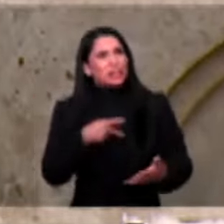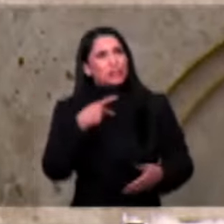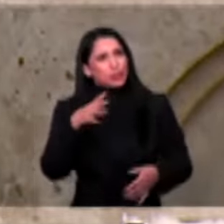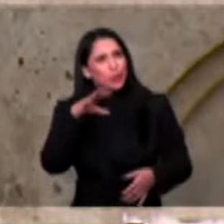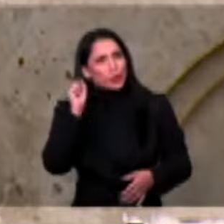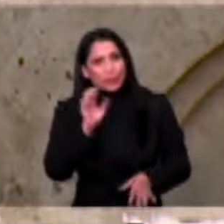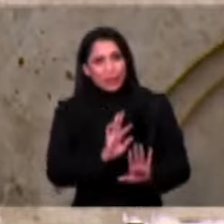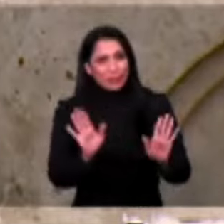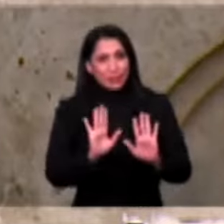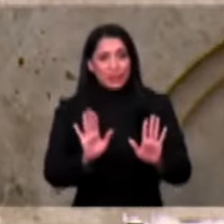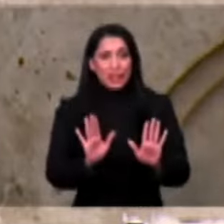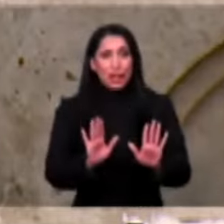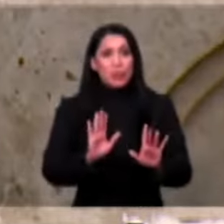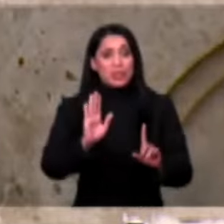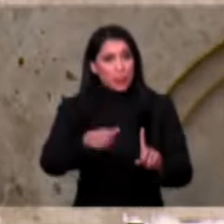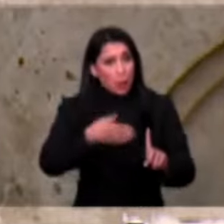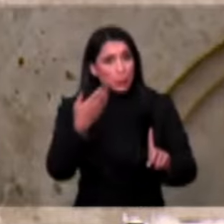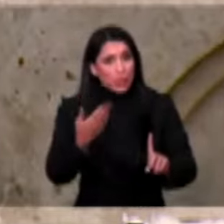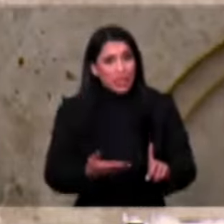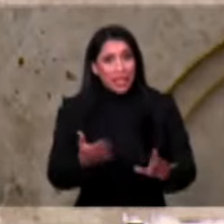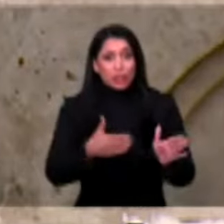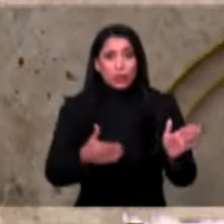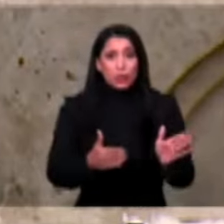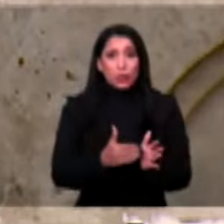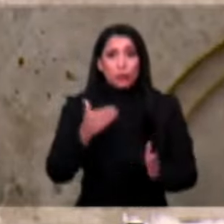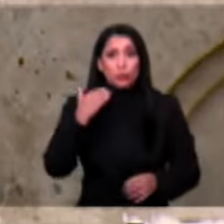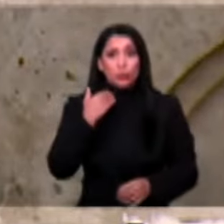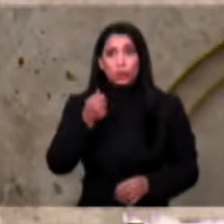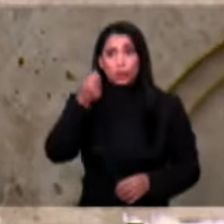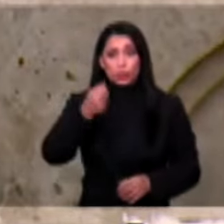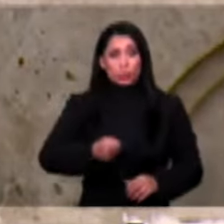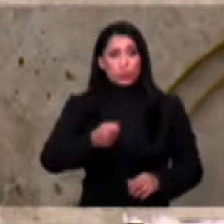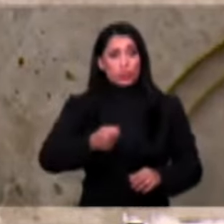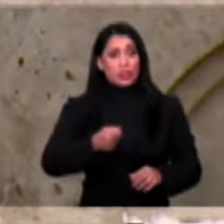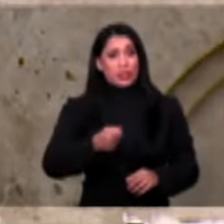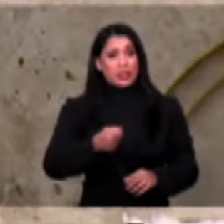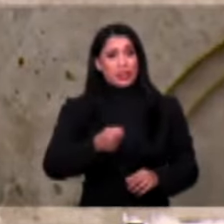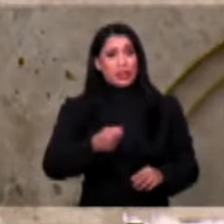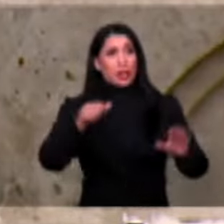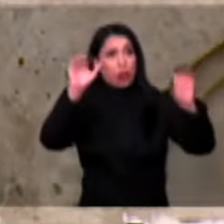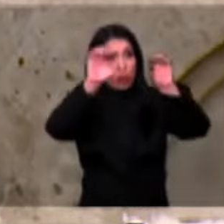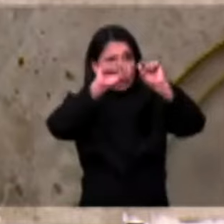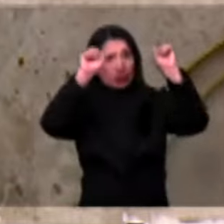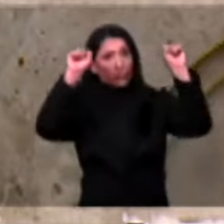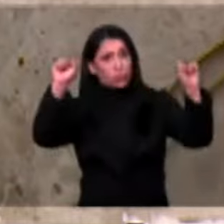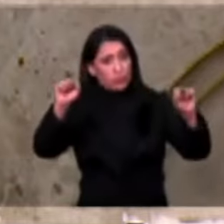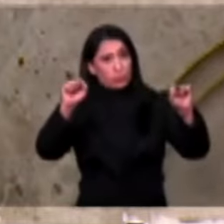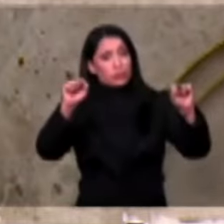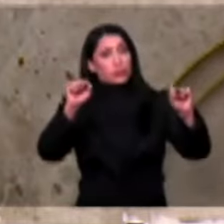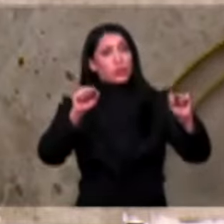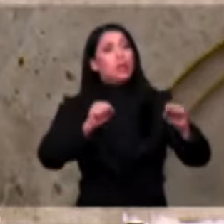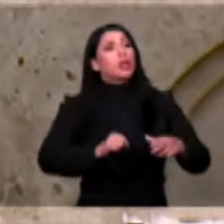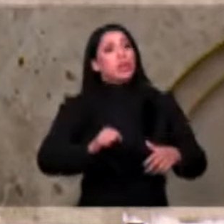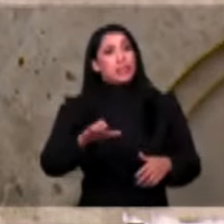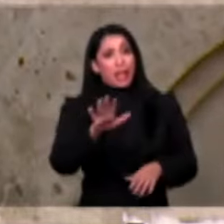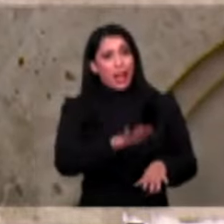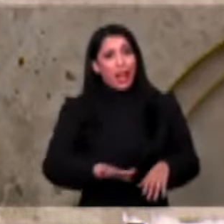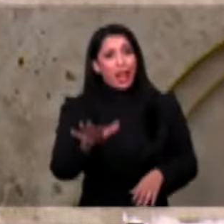homenagear todos os juízos e tribunais em que trabalhei. Os